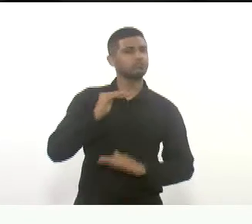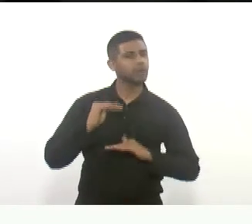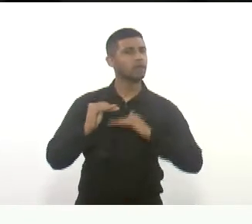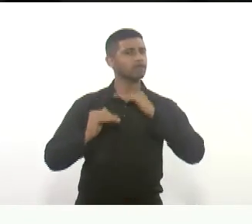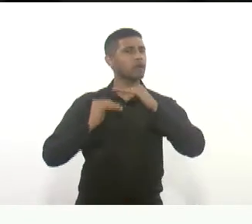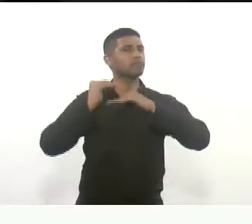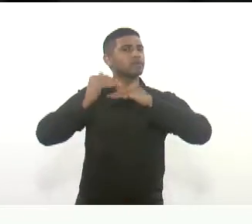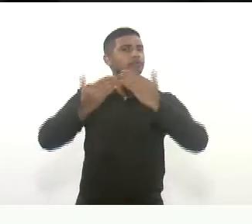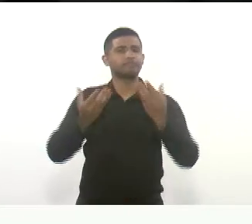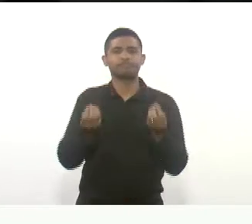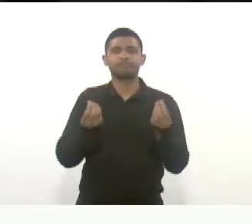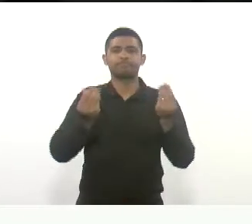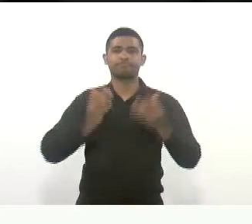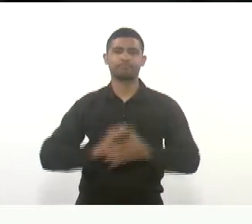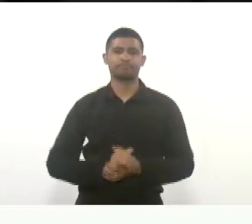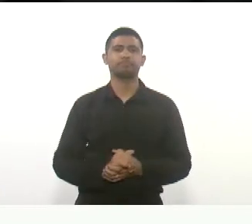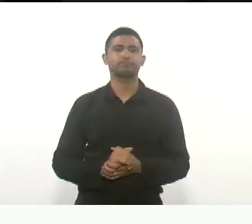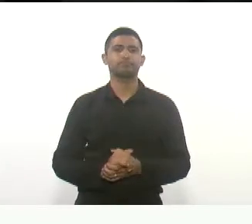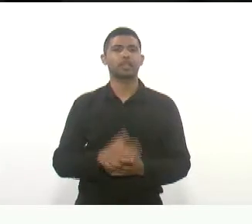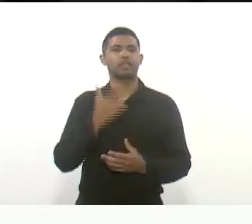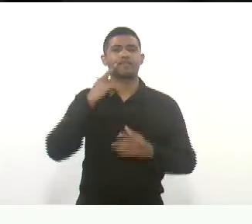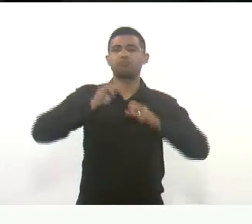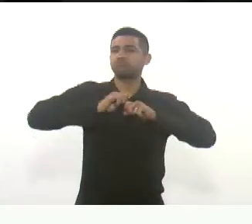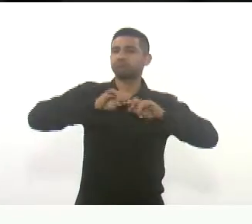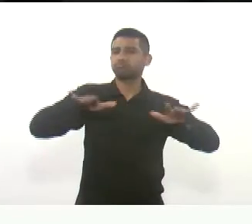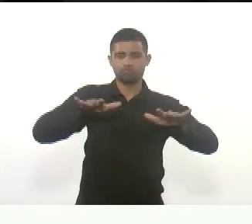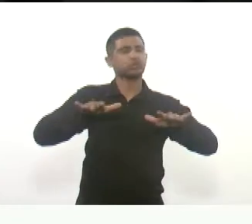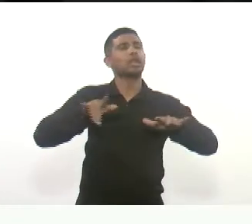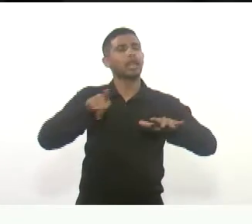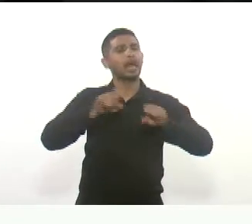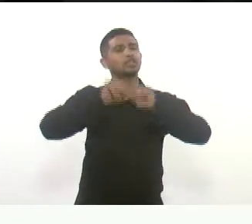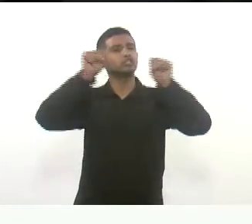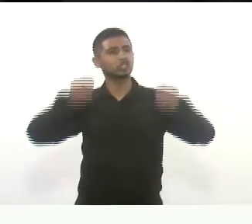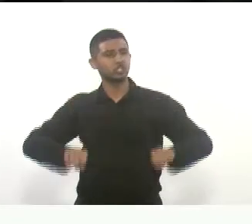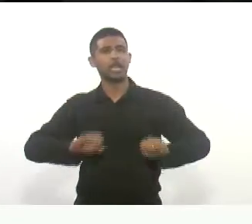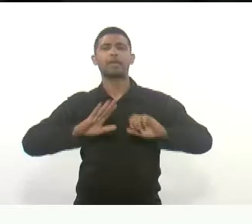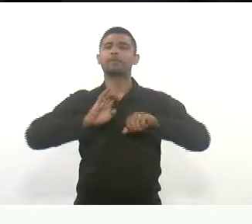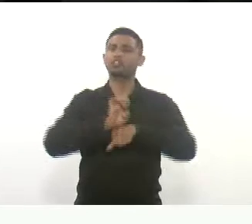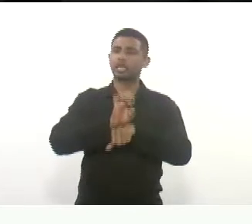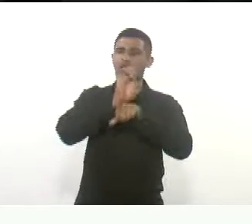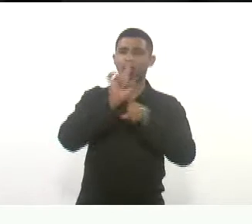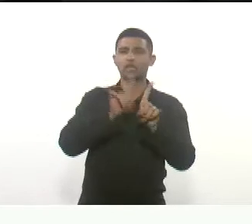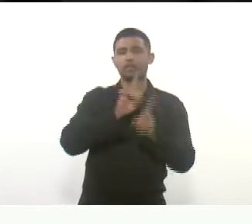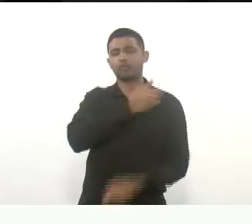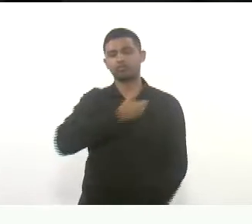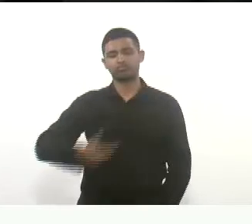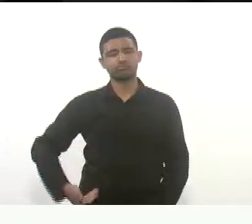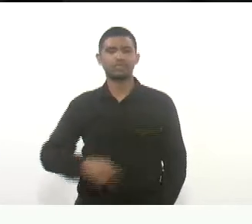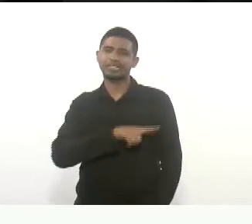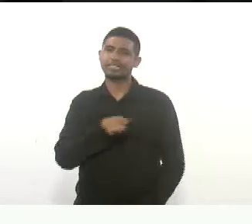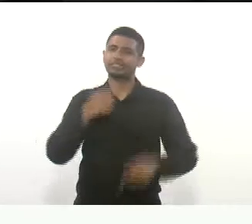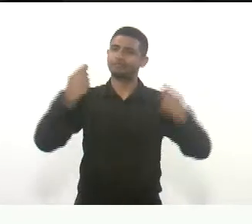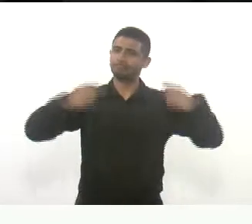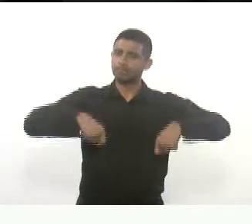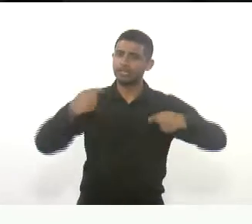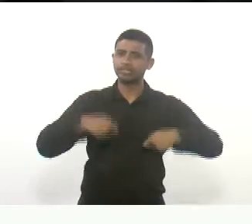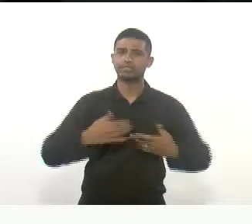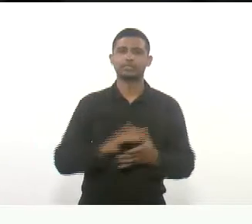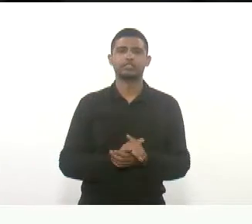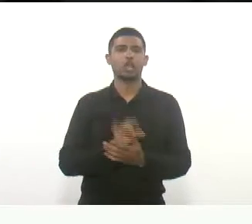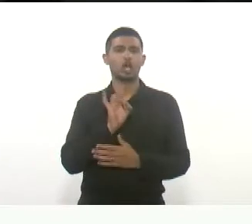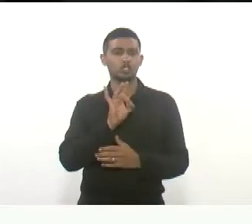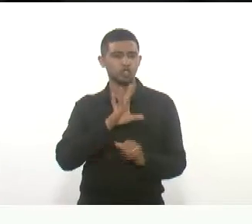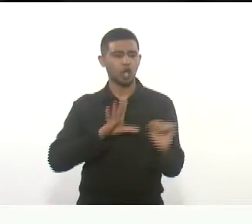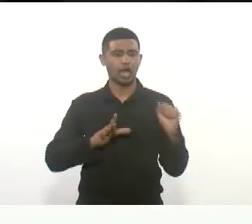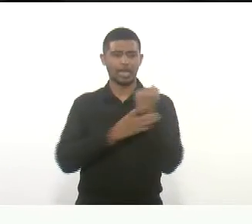ter impacto nas redes municipais, redes estaduais do Brasil, que precisam não só